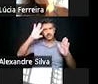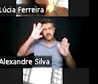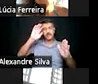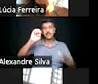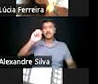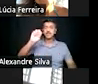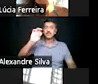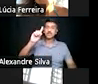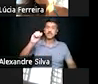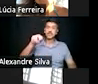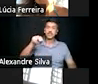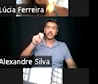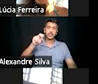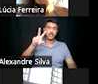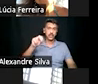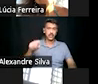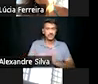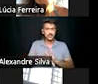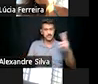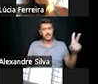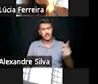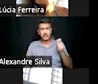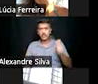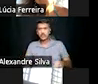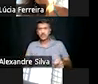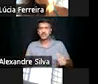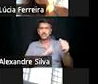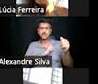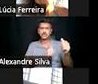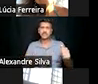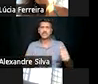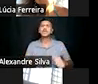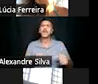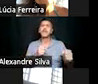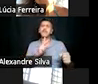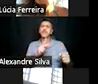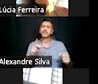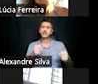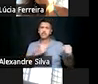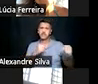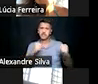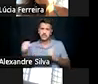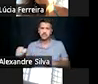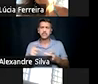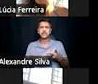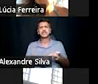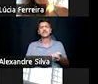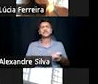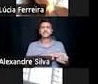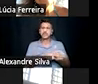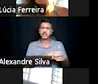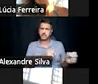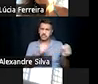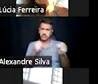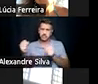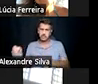Novo. É um Estado poderoso, é um professor poderoso, é um pesquisador poderoso, cuja autoridade não pode